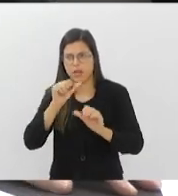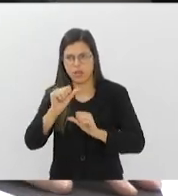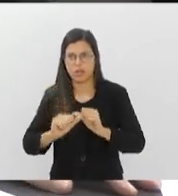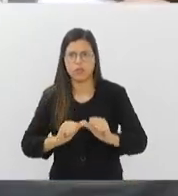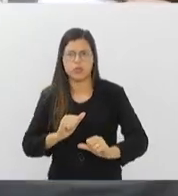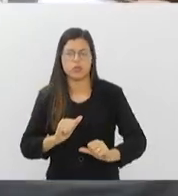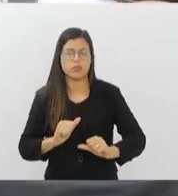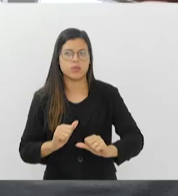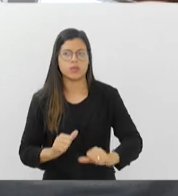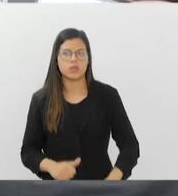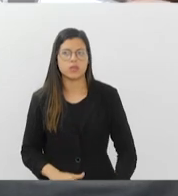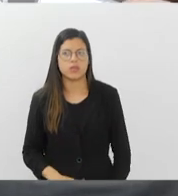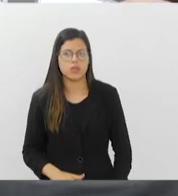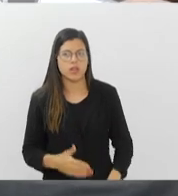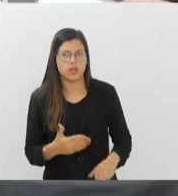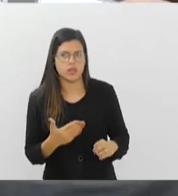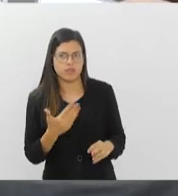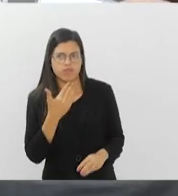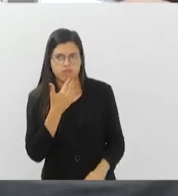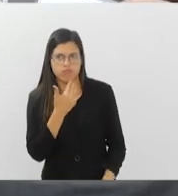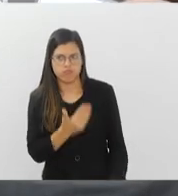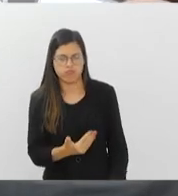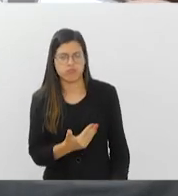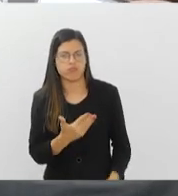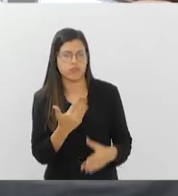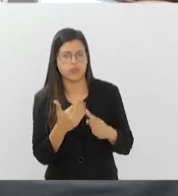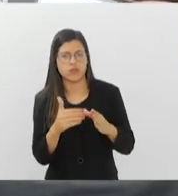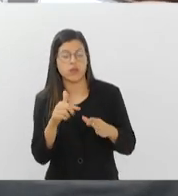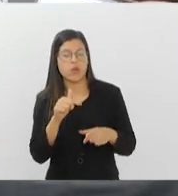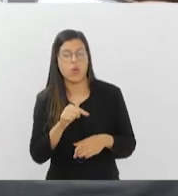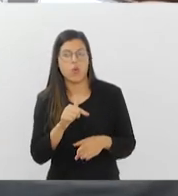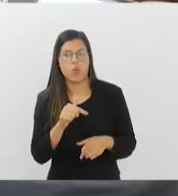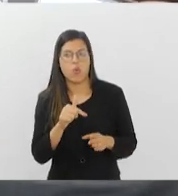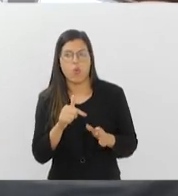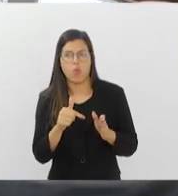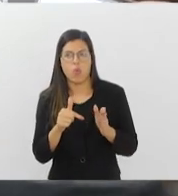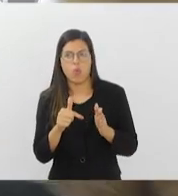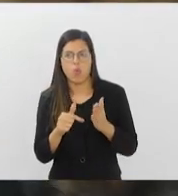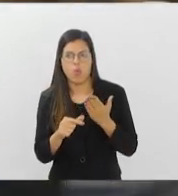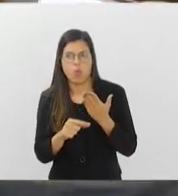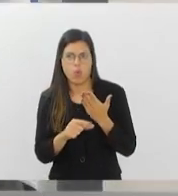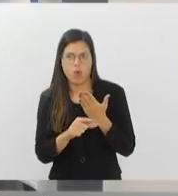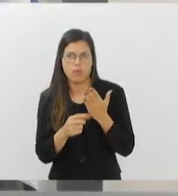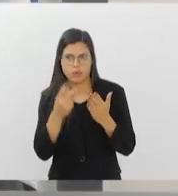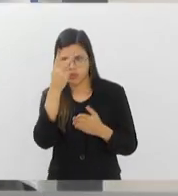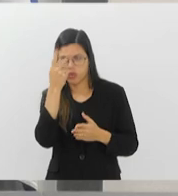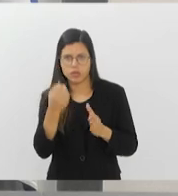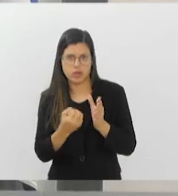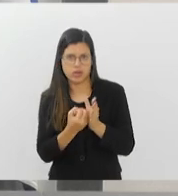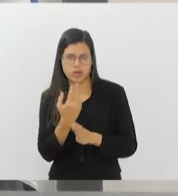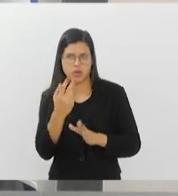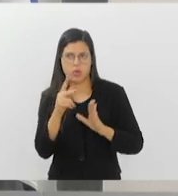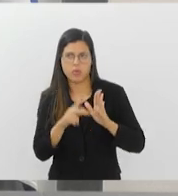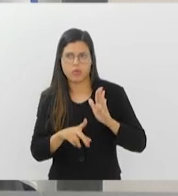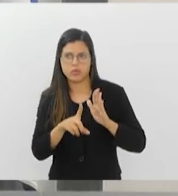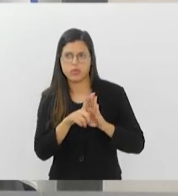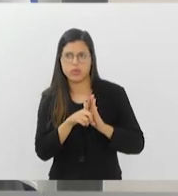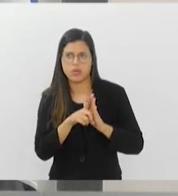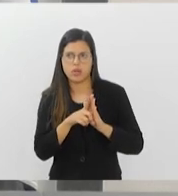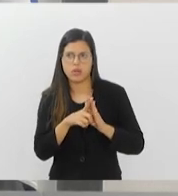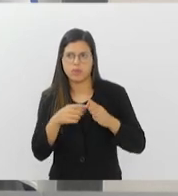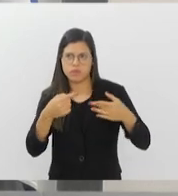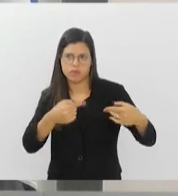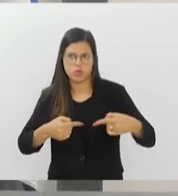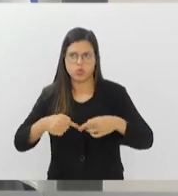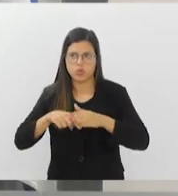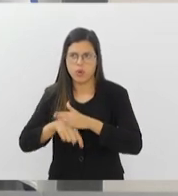que eu vou fazer para Vossa Excelência, já que o próprio autor não embarcou nessa discussão mais profunda, então,